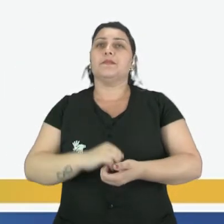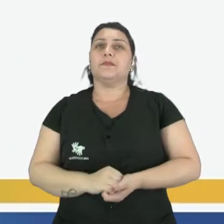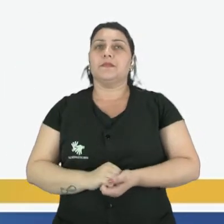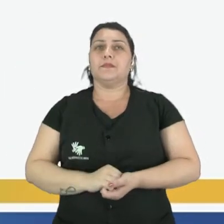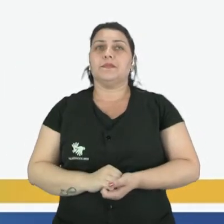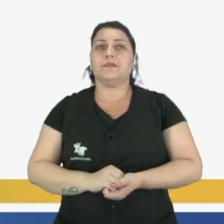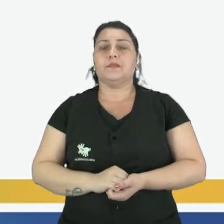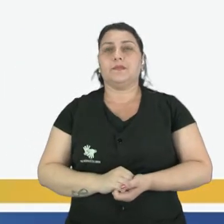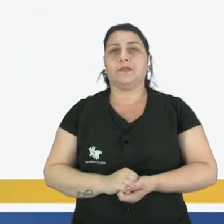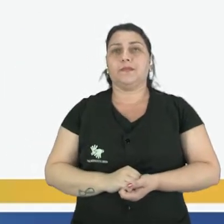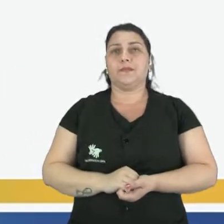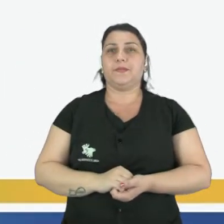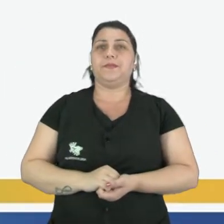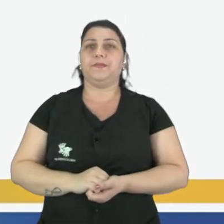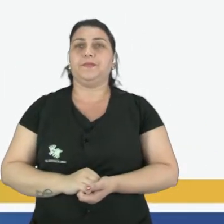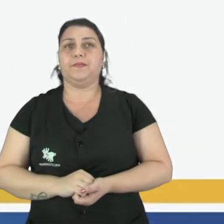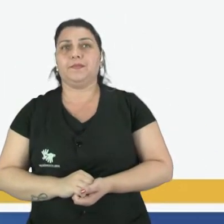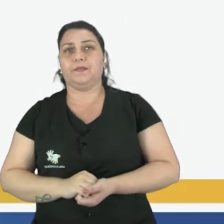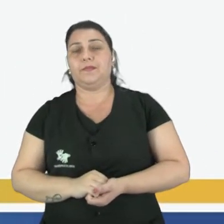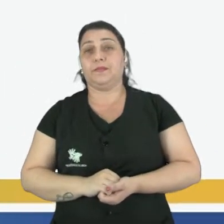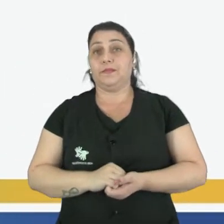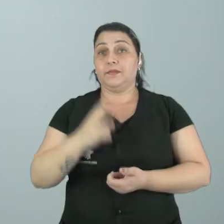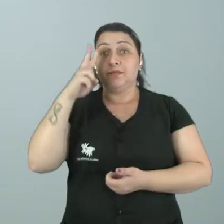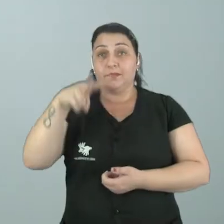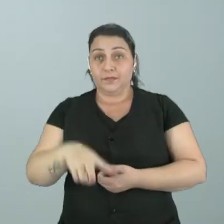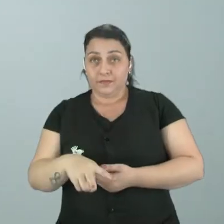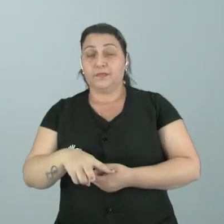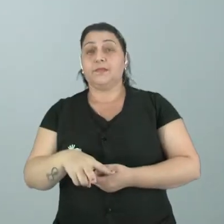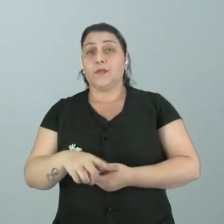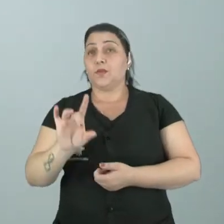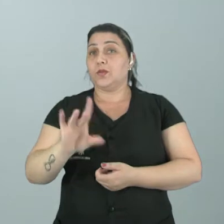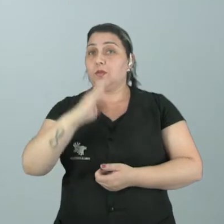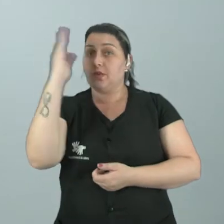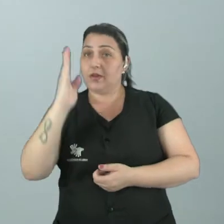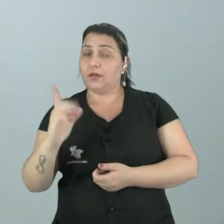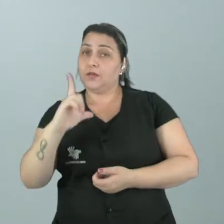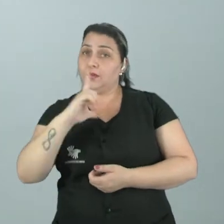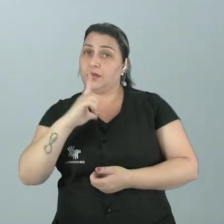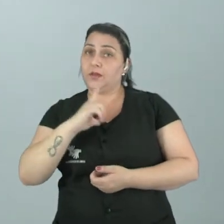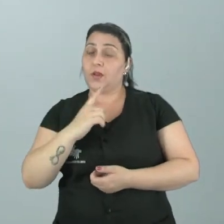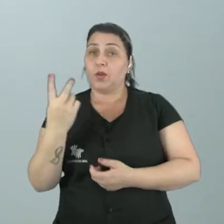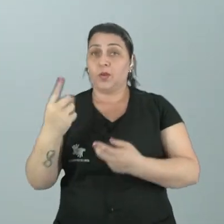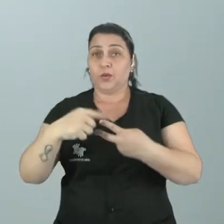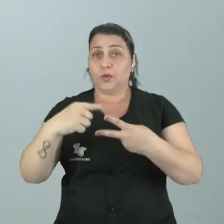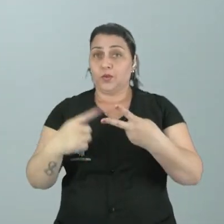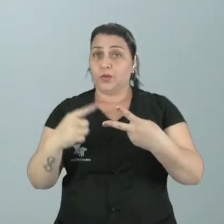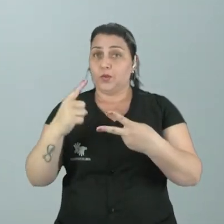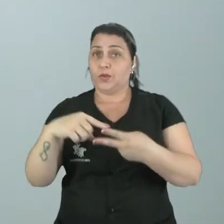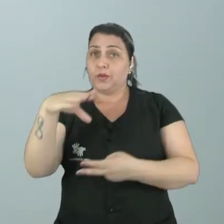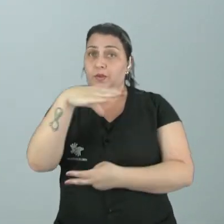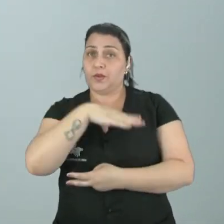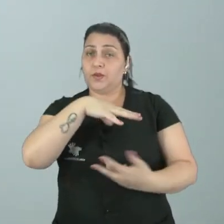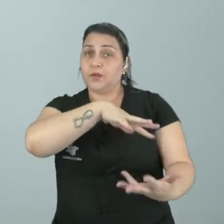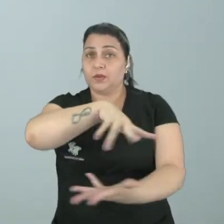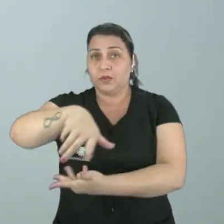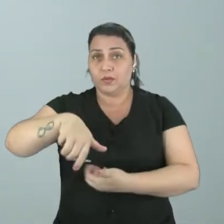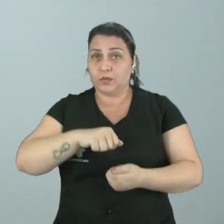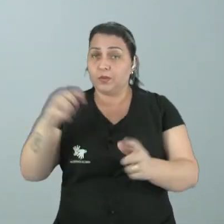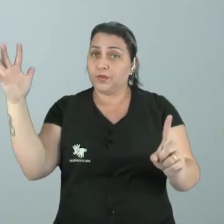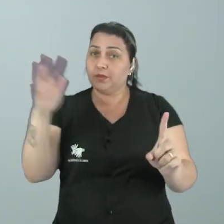você só vai identificar onde é que está um a partir do nome da rua ou das placas. Mas visualmente olhando